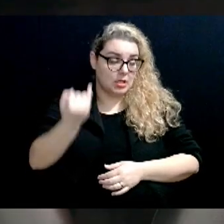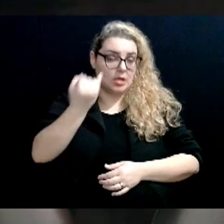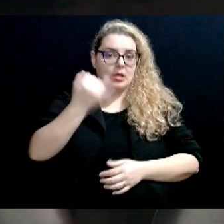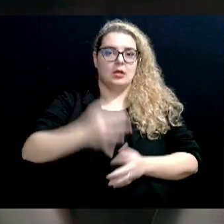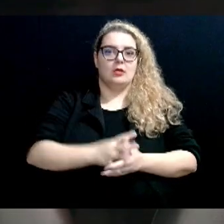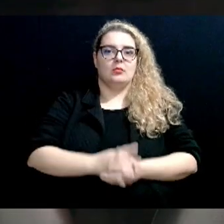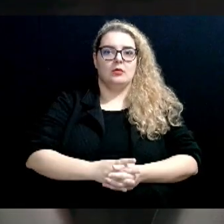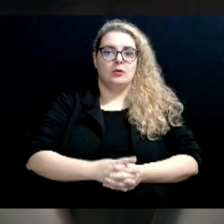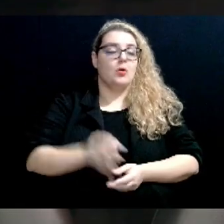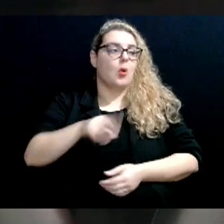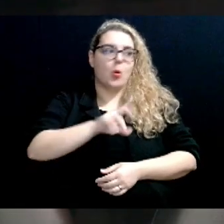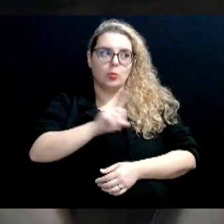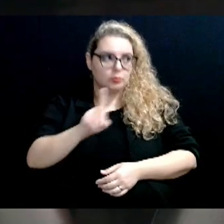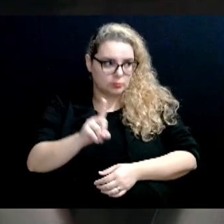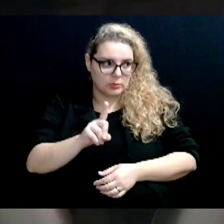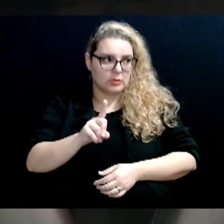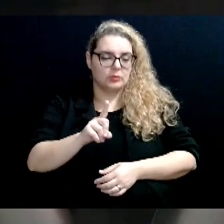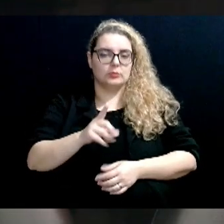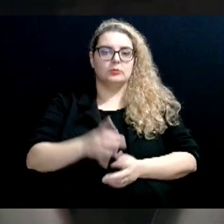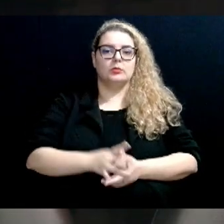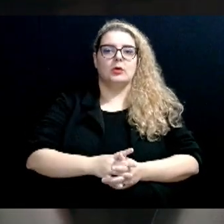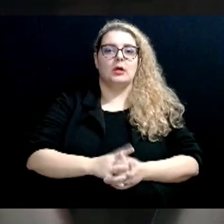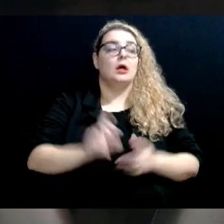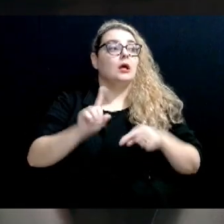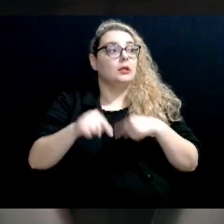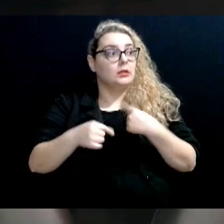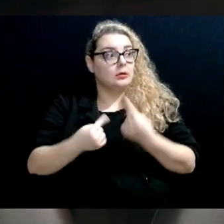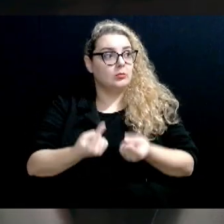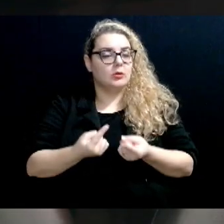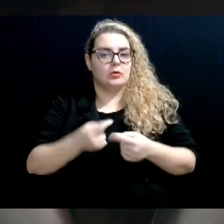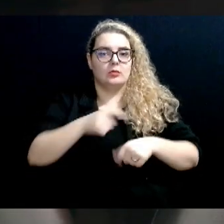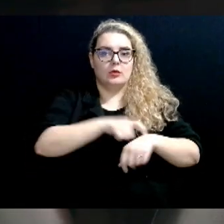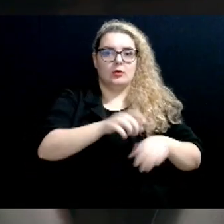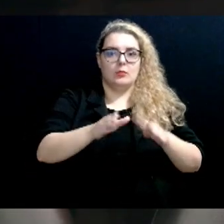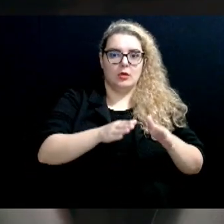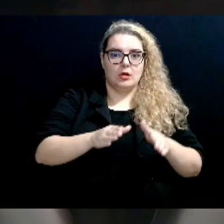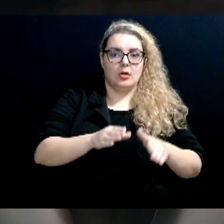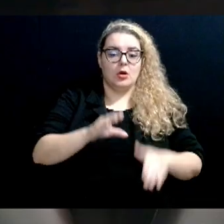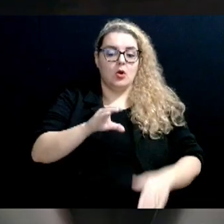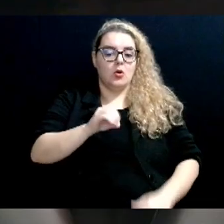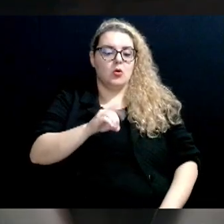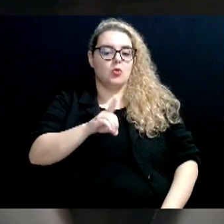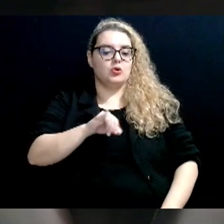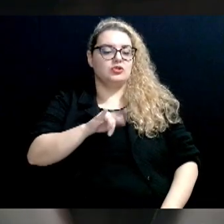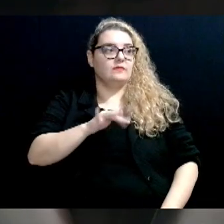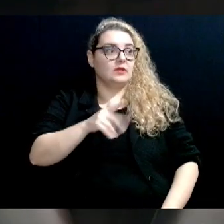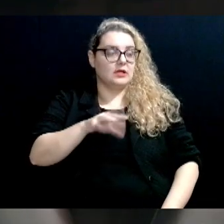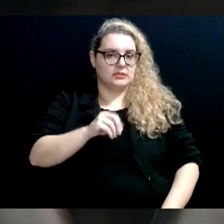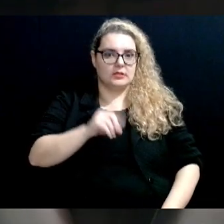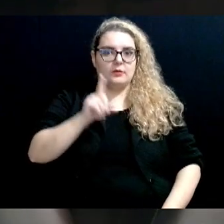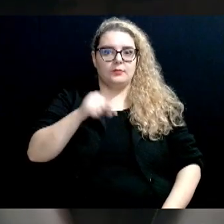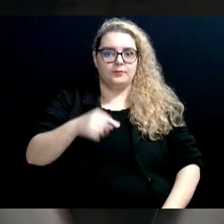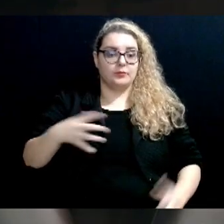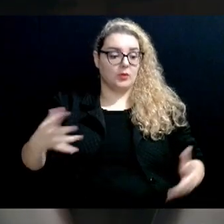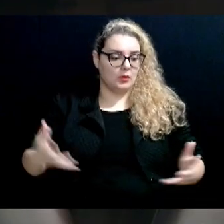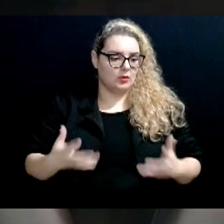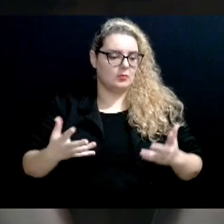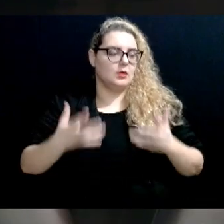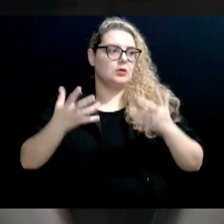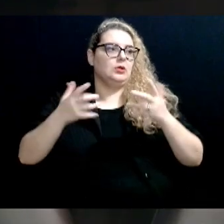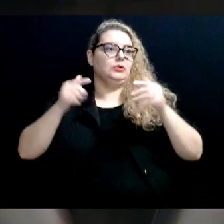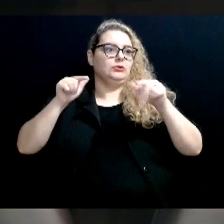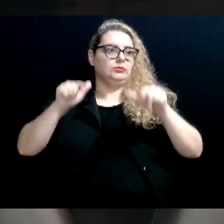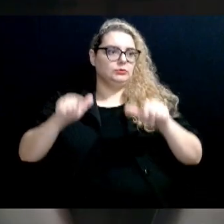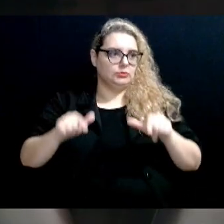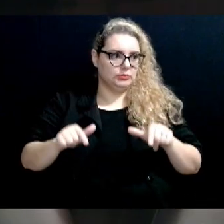para você. Depois você vai para uma etapa de codificação, que aqueles estímulos do ambiente, eles